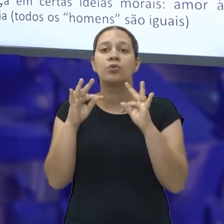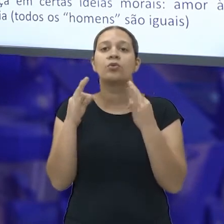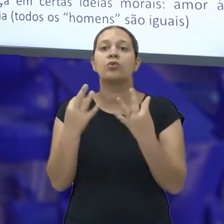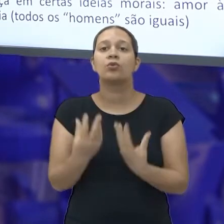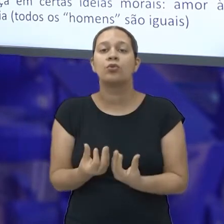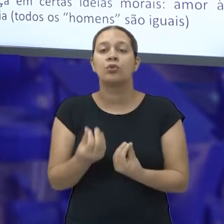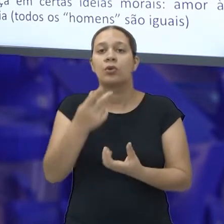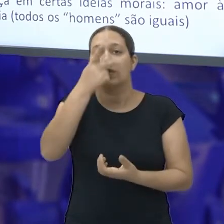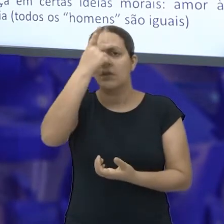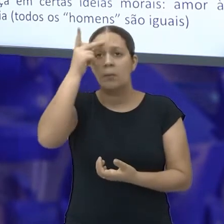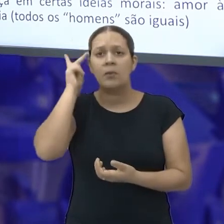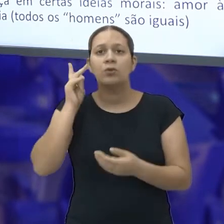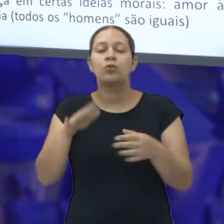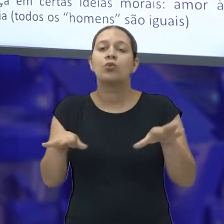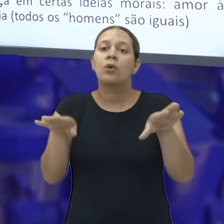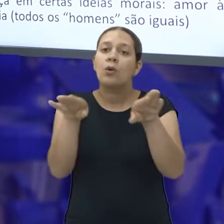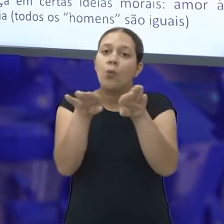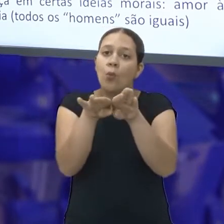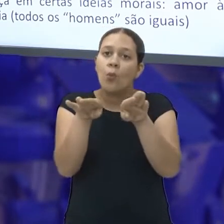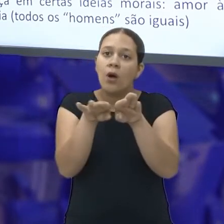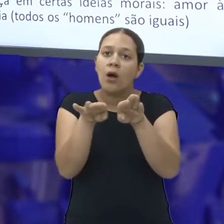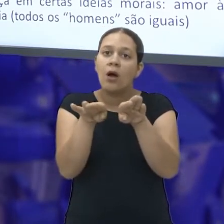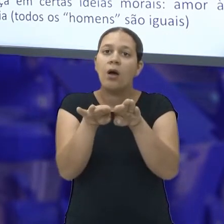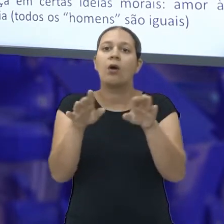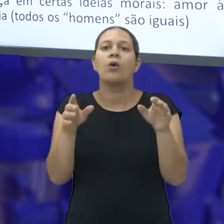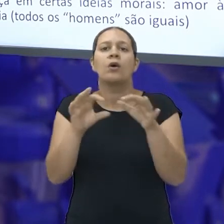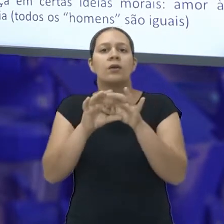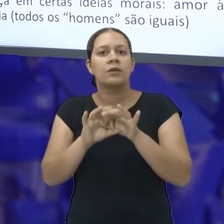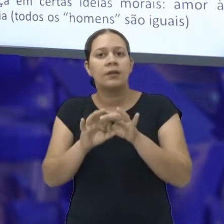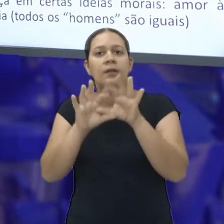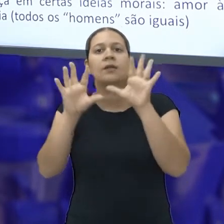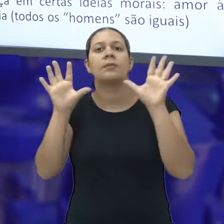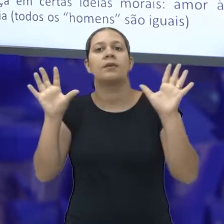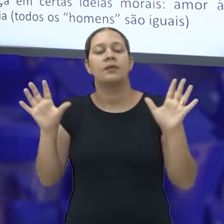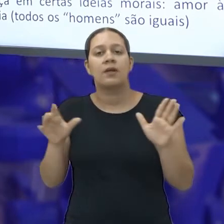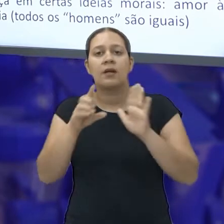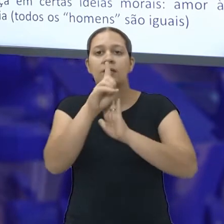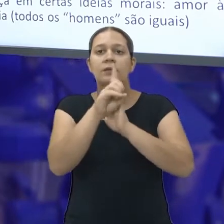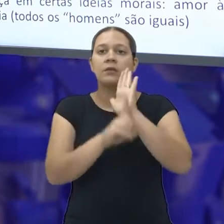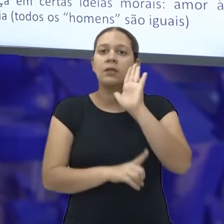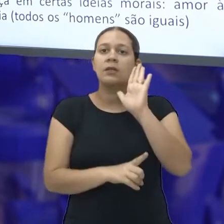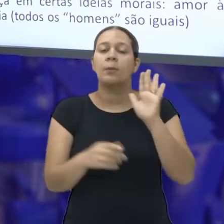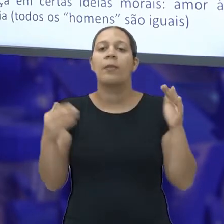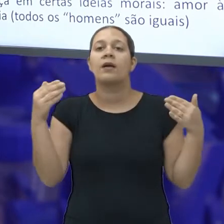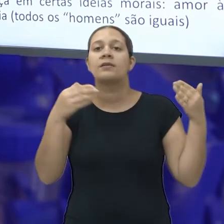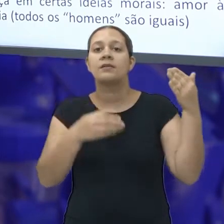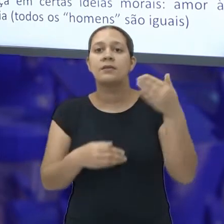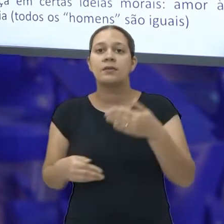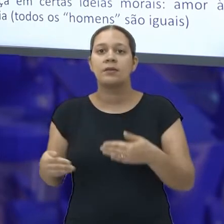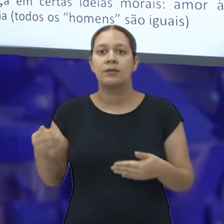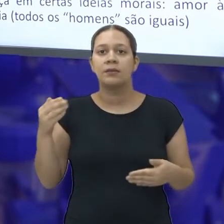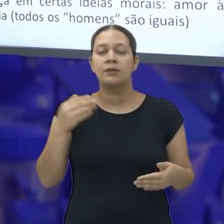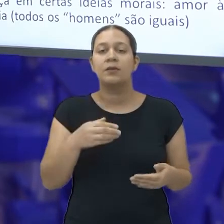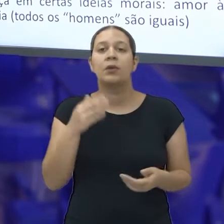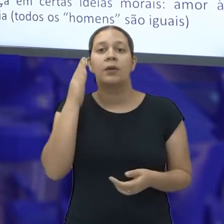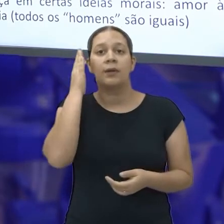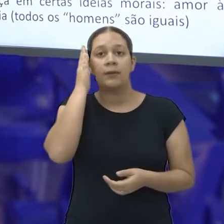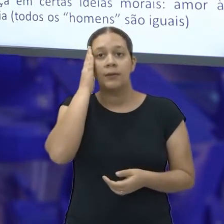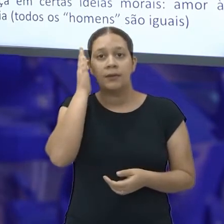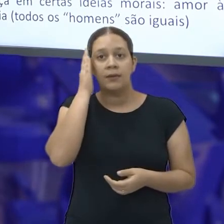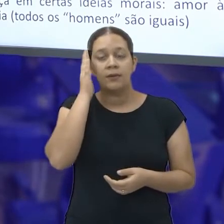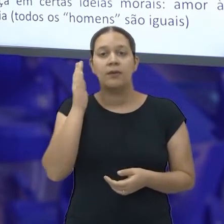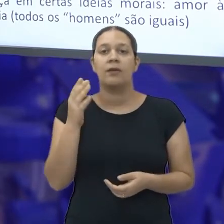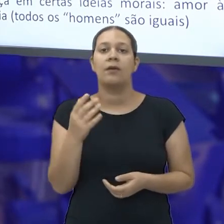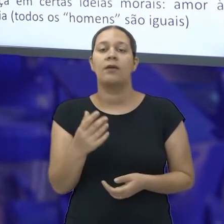todas as pessoas eram iguais, todo mundo era igual, todo mundo tinha liberdade, todo mundo tinha direito de participação. As pessoas entendiam